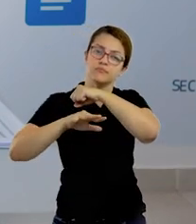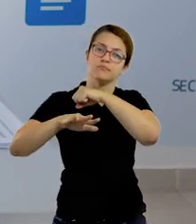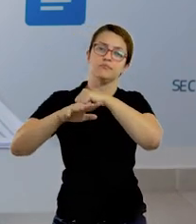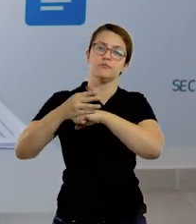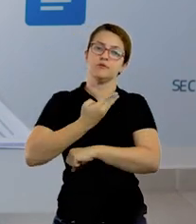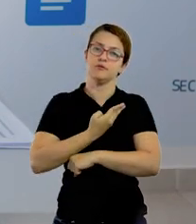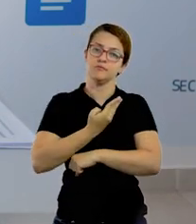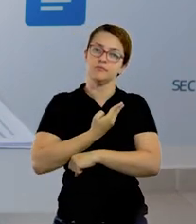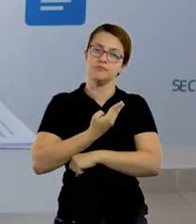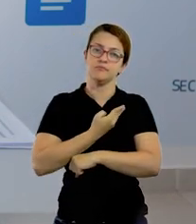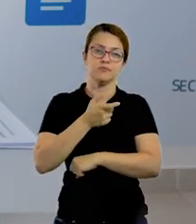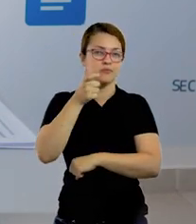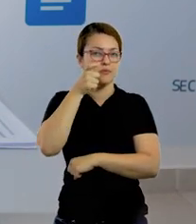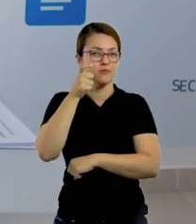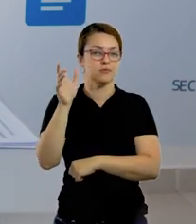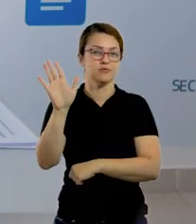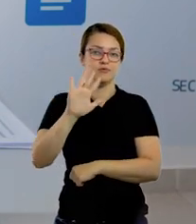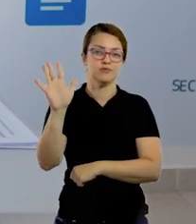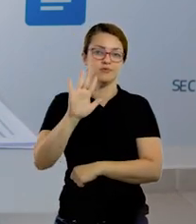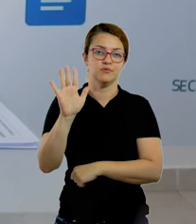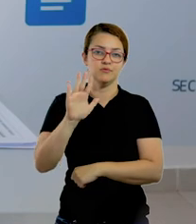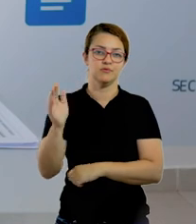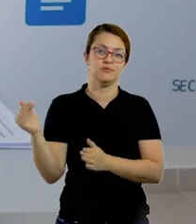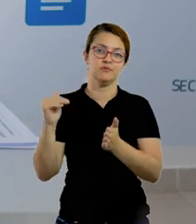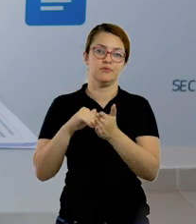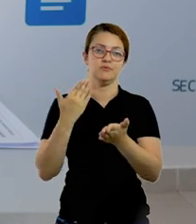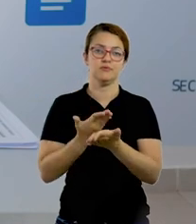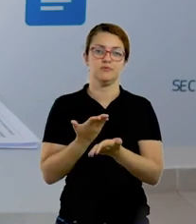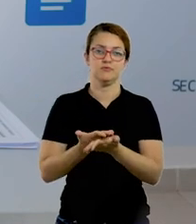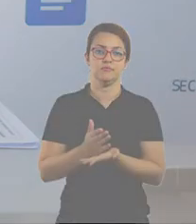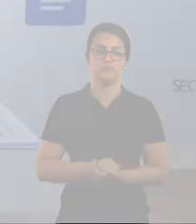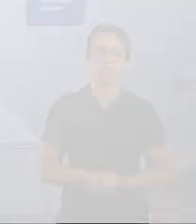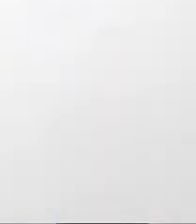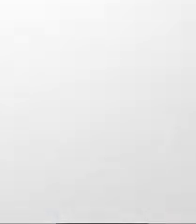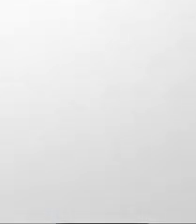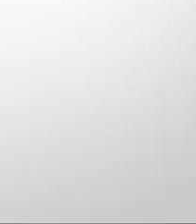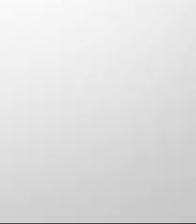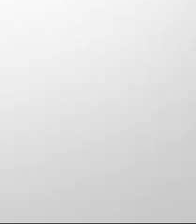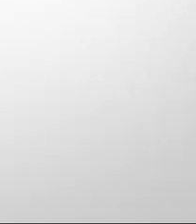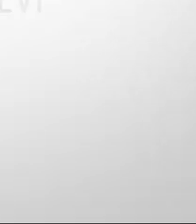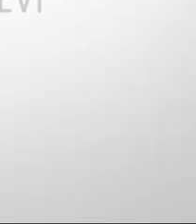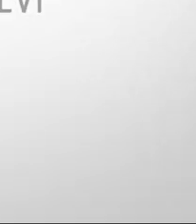link com seus amigos para que mais pessoas possam ter acesso. Tchau, tchau e até a próxima!